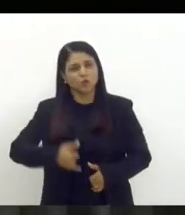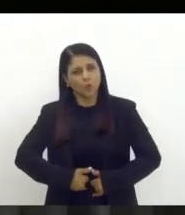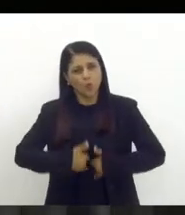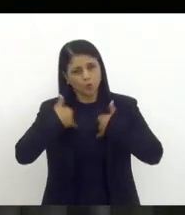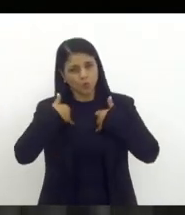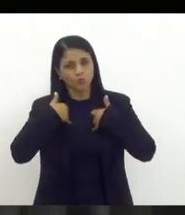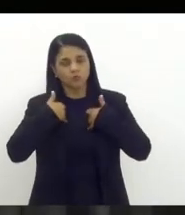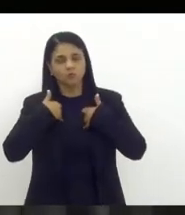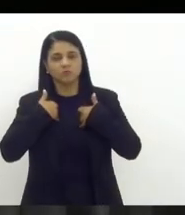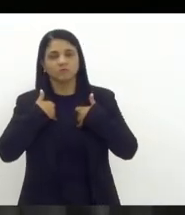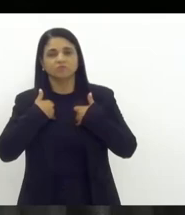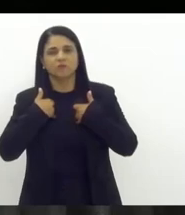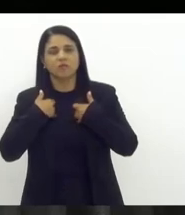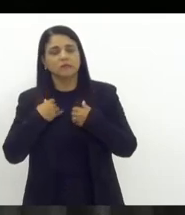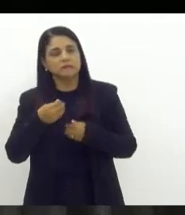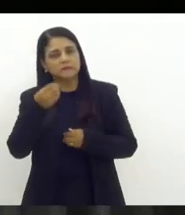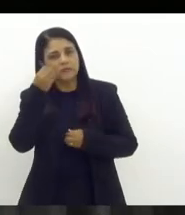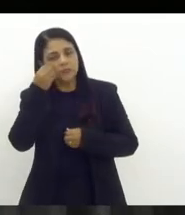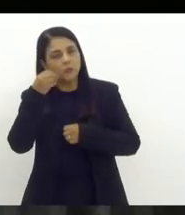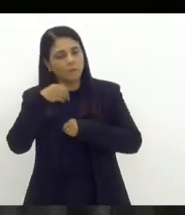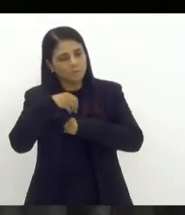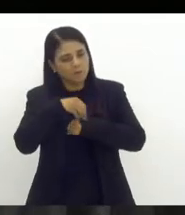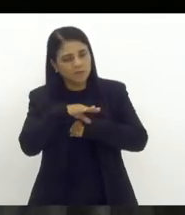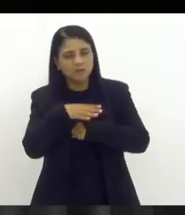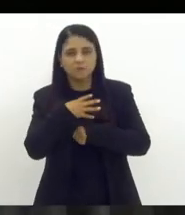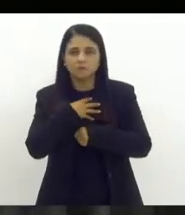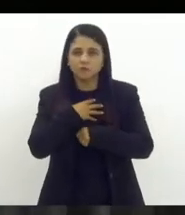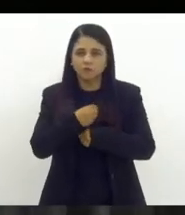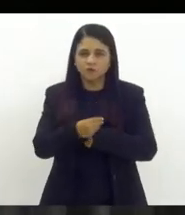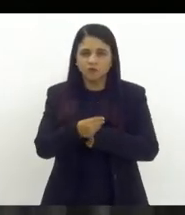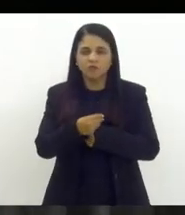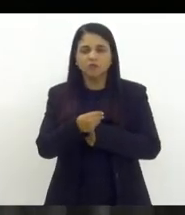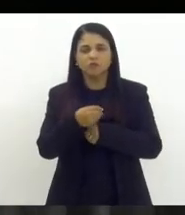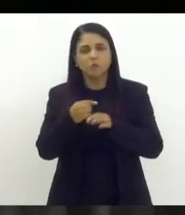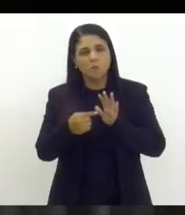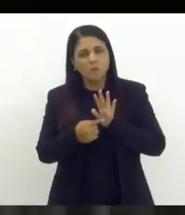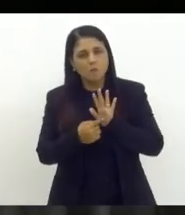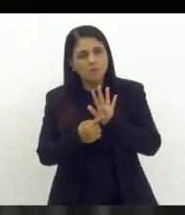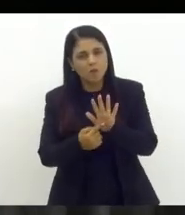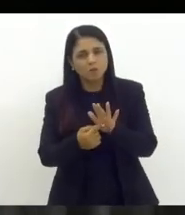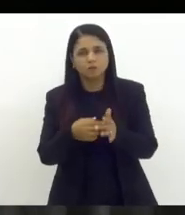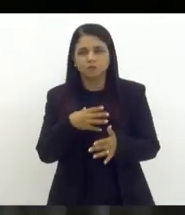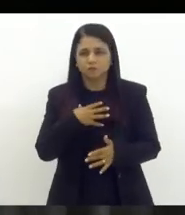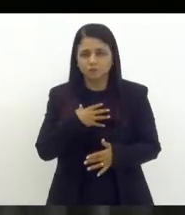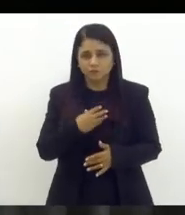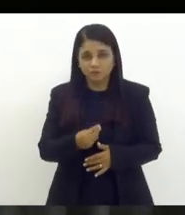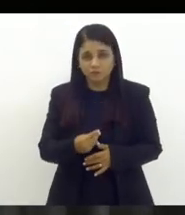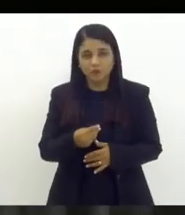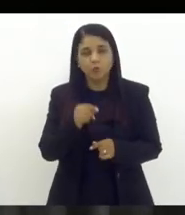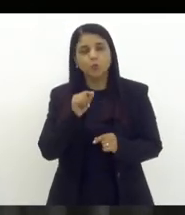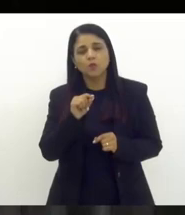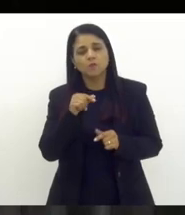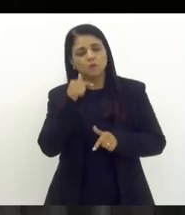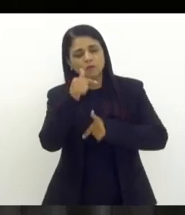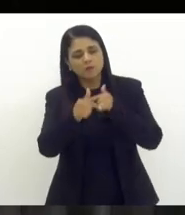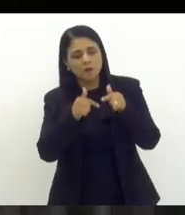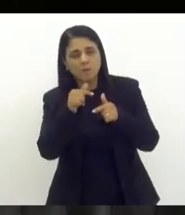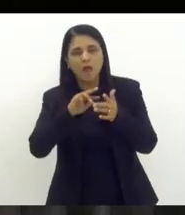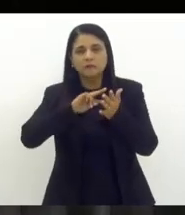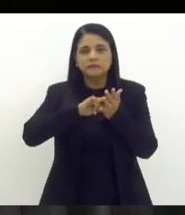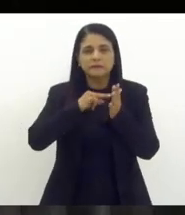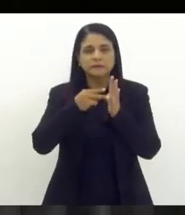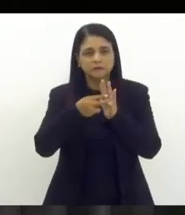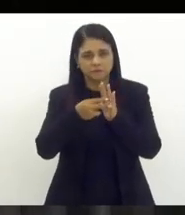tento passar isso tento passar pros meus filhos sempre mostro para eles eh O que é o meu trabalho e que